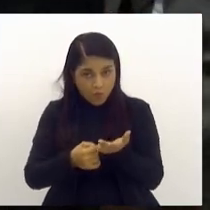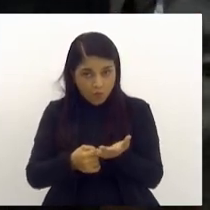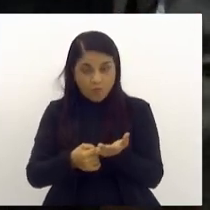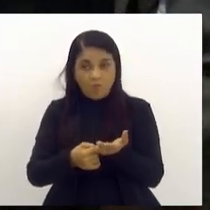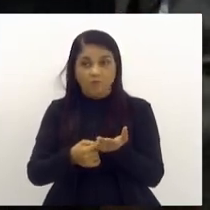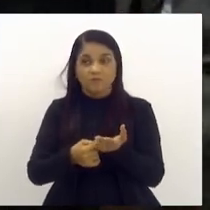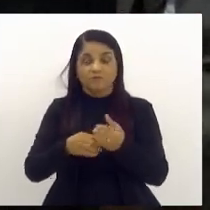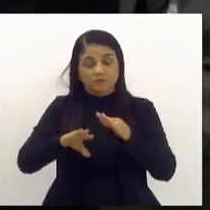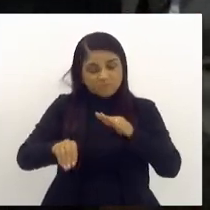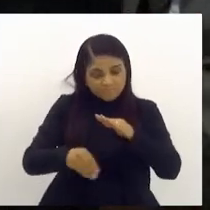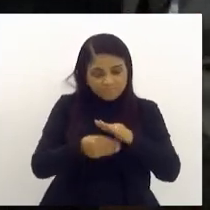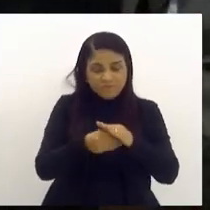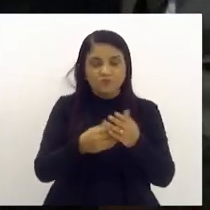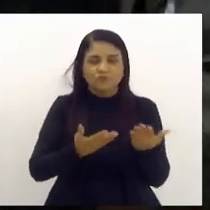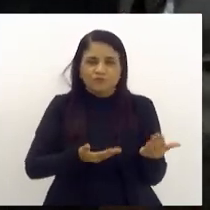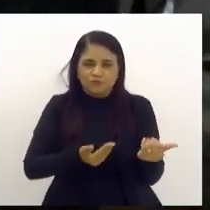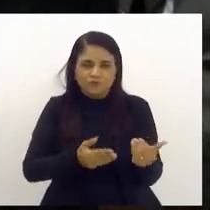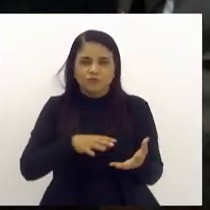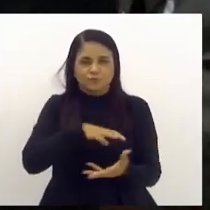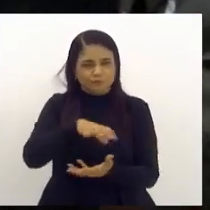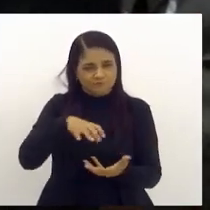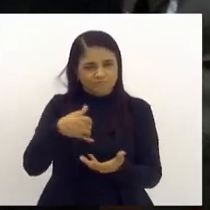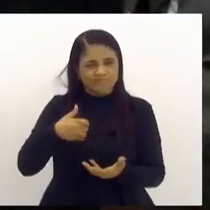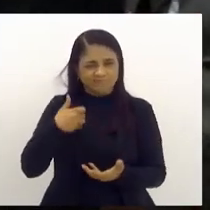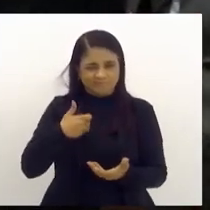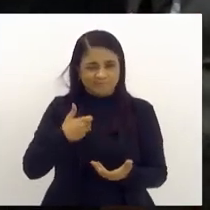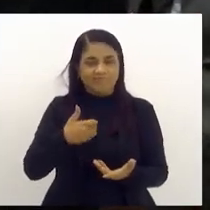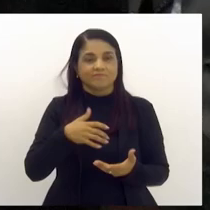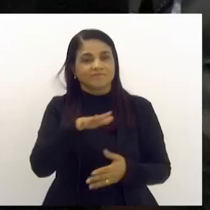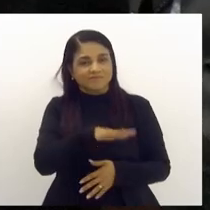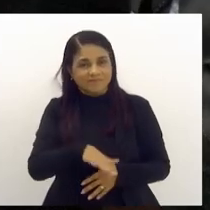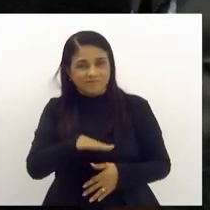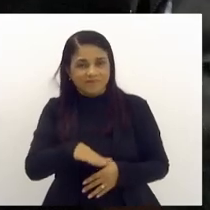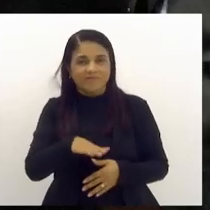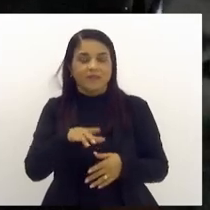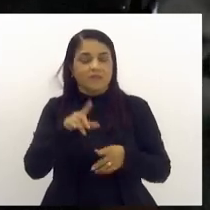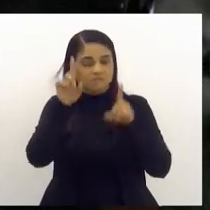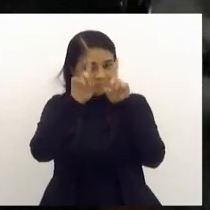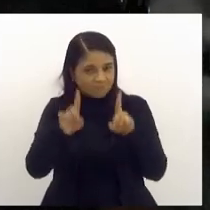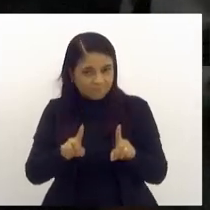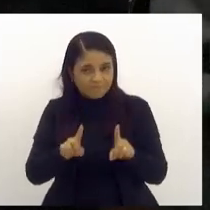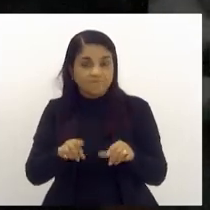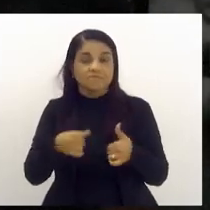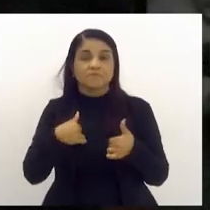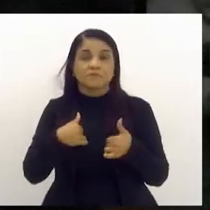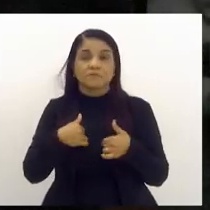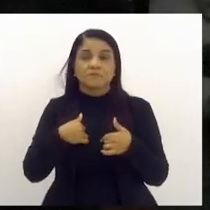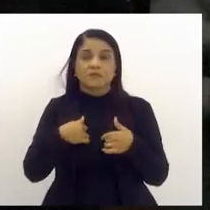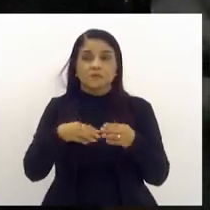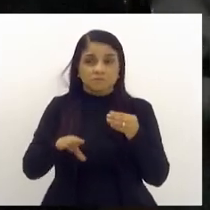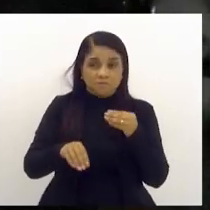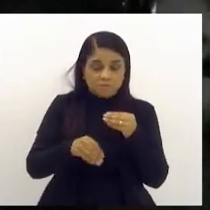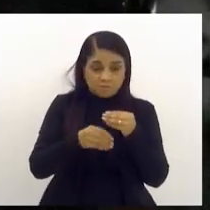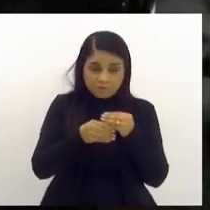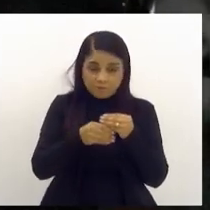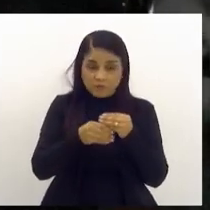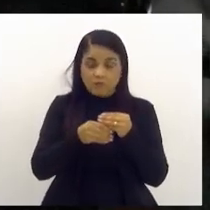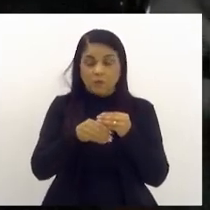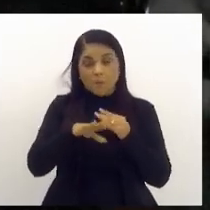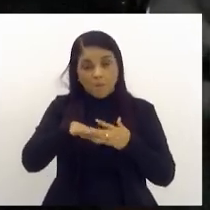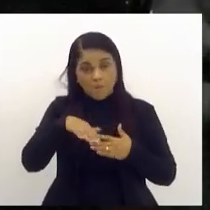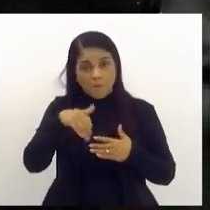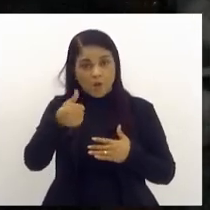Verdade. Fundos de juventude, de idoso, de pessoa com deficiência e tantos outros. Só para falar que no melhor espírito